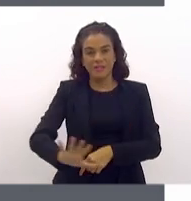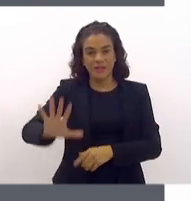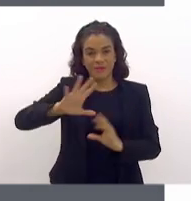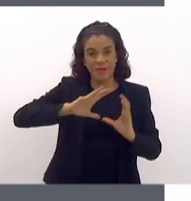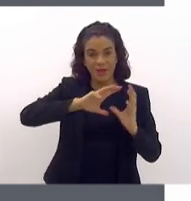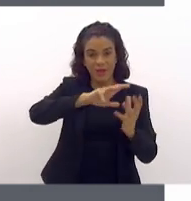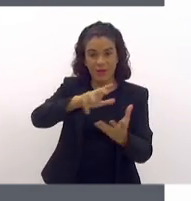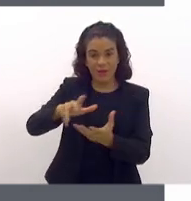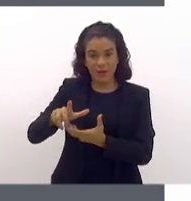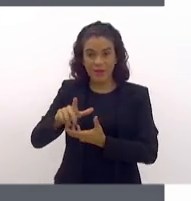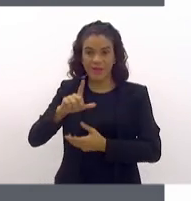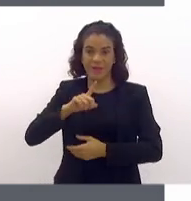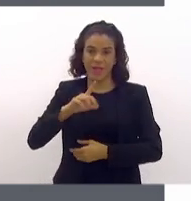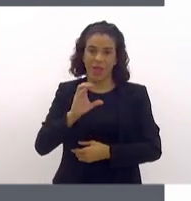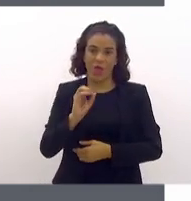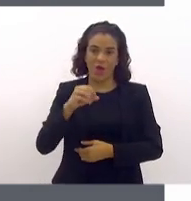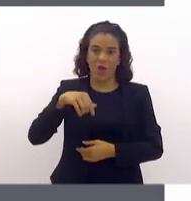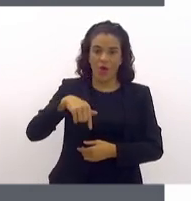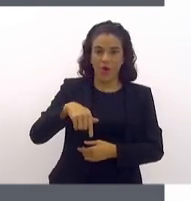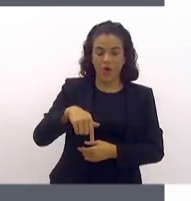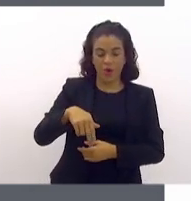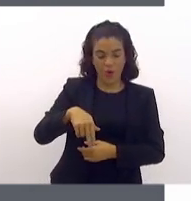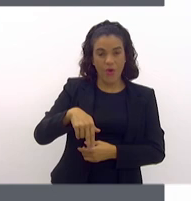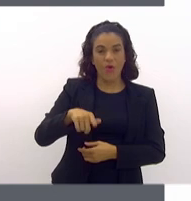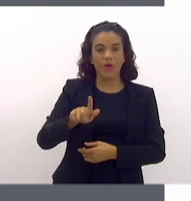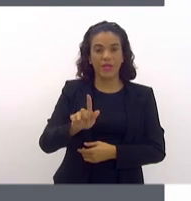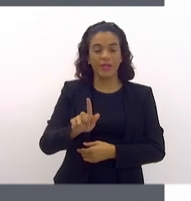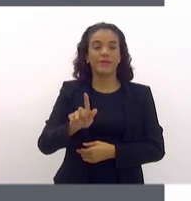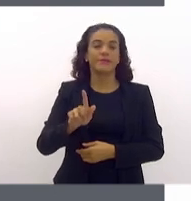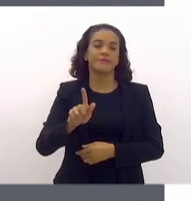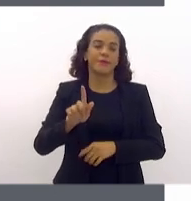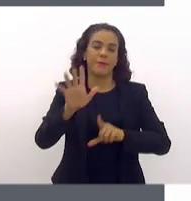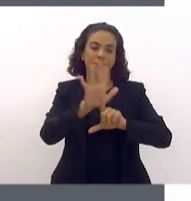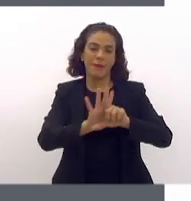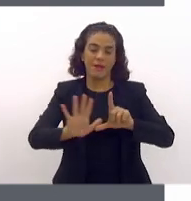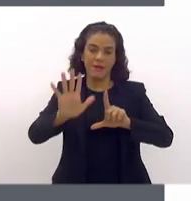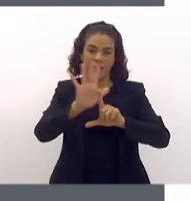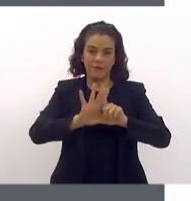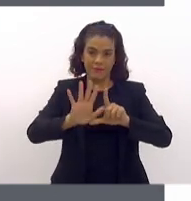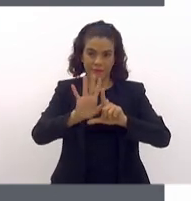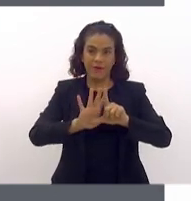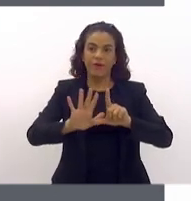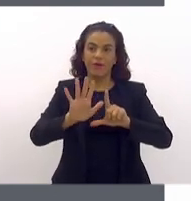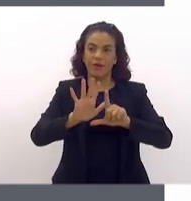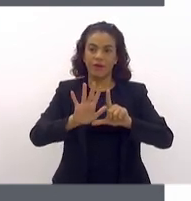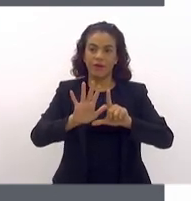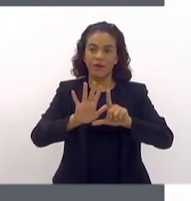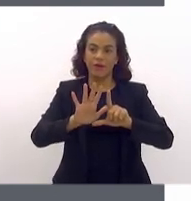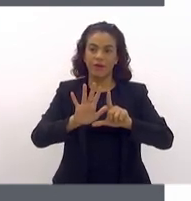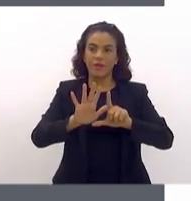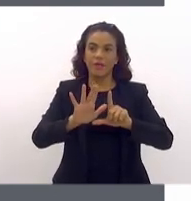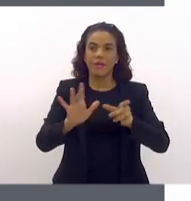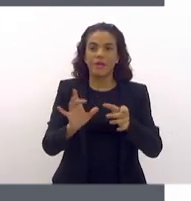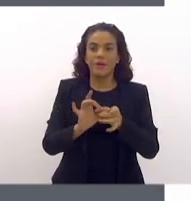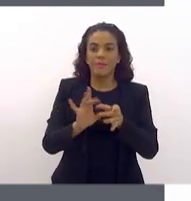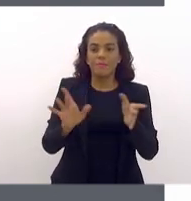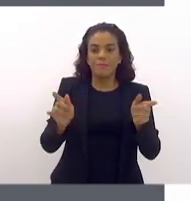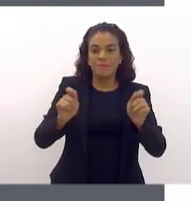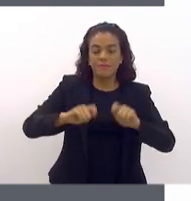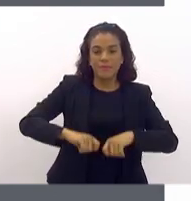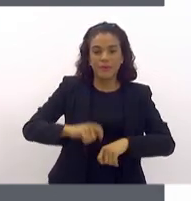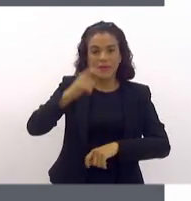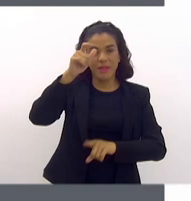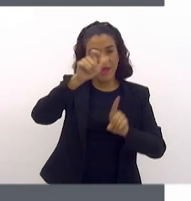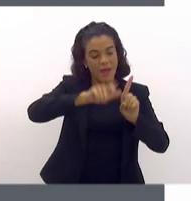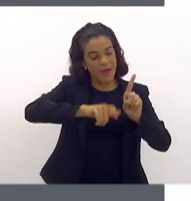que envolve organizações e também algumas plataformas que fazem com que, permitem que a própria